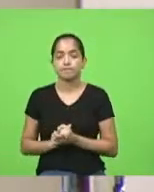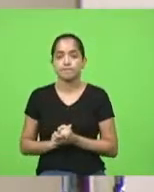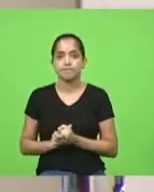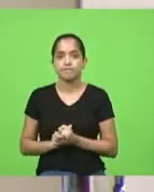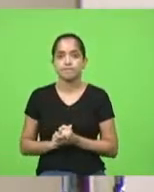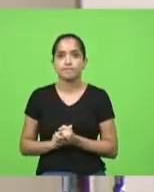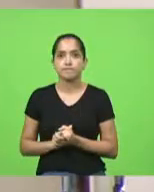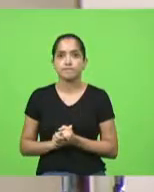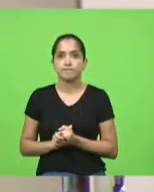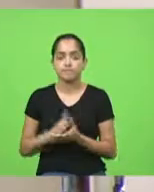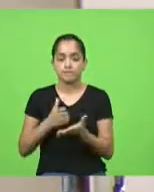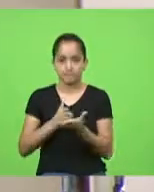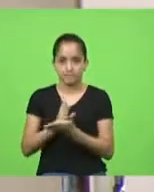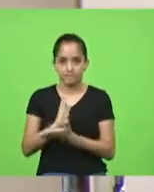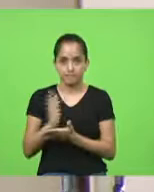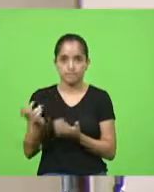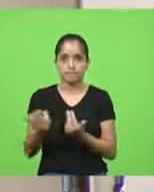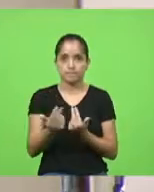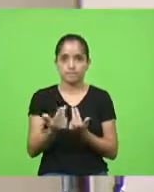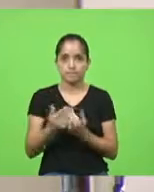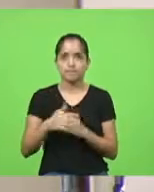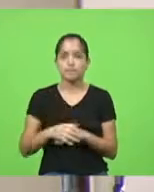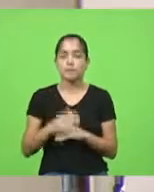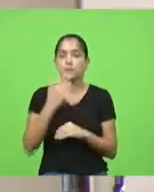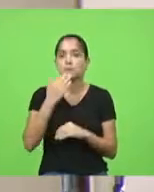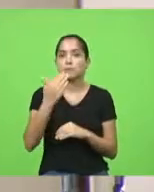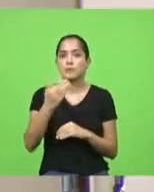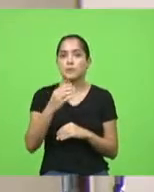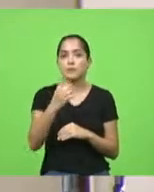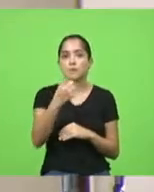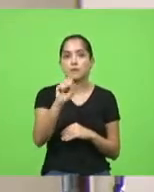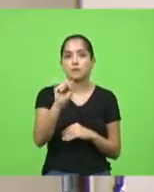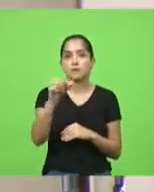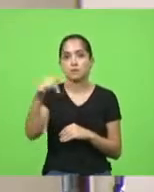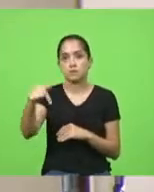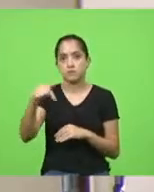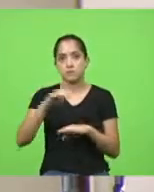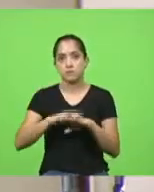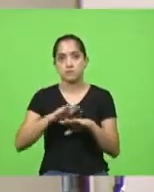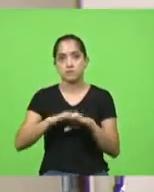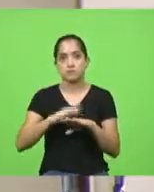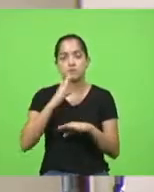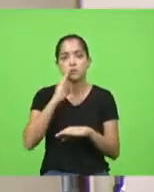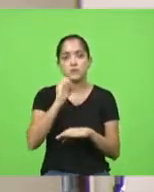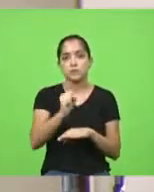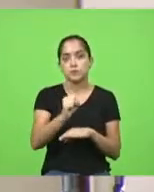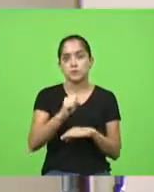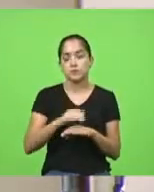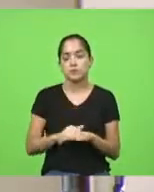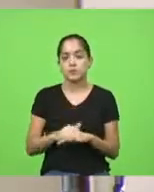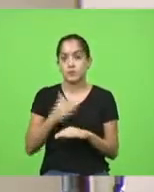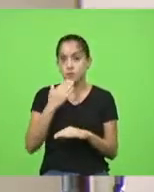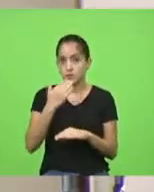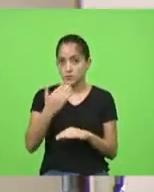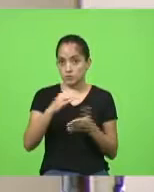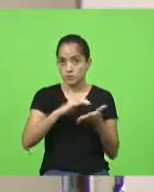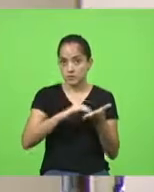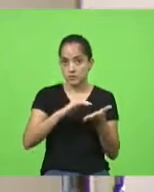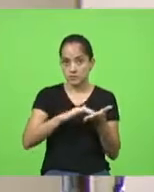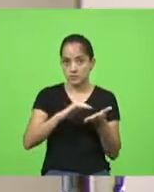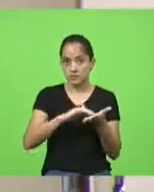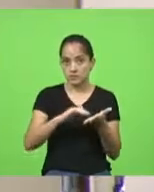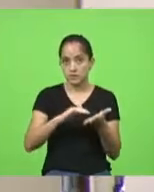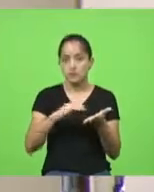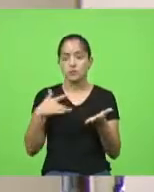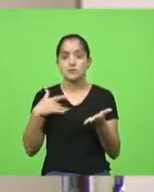encontra. Aprovado por unanimidade. Pedido de informação 187, autor deputado Bruno Souza, solicitando à Secretaria de